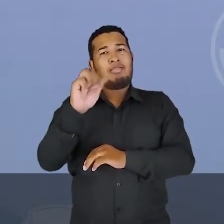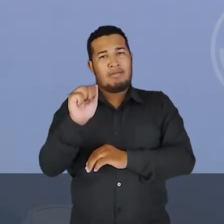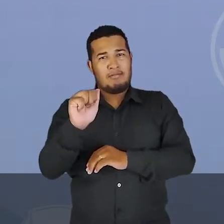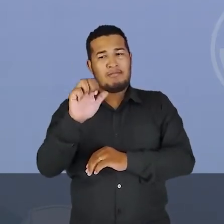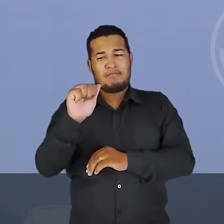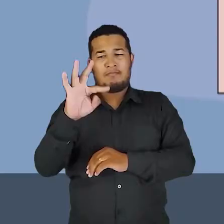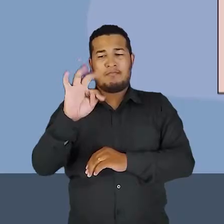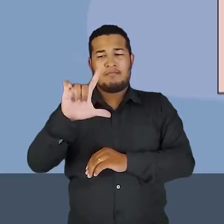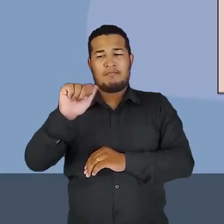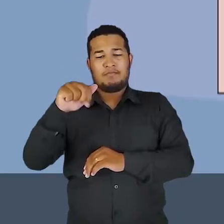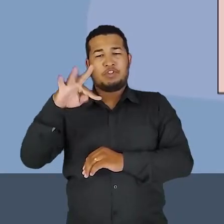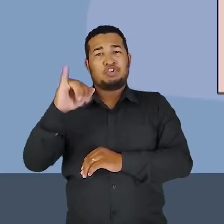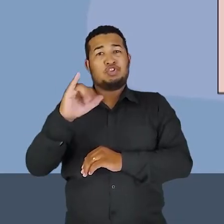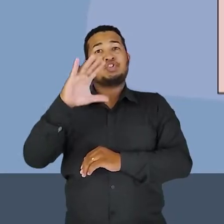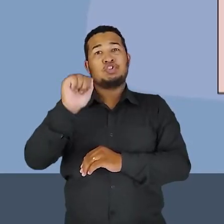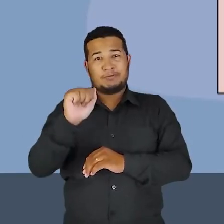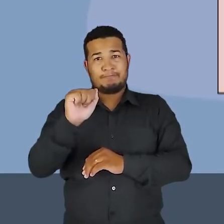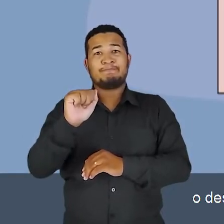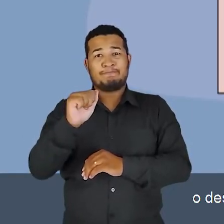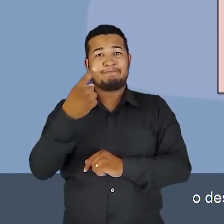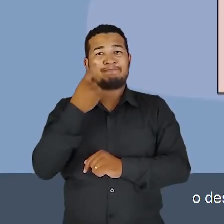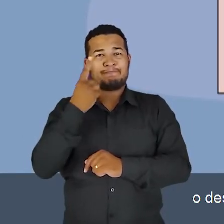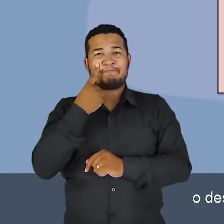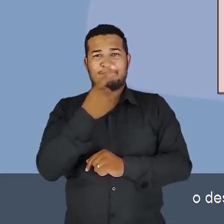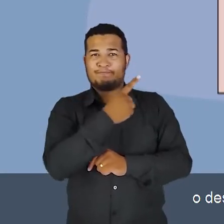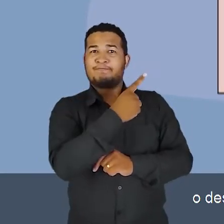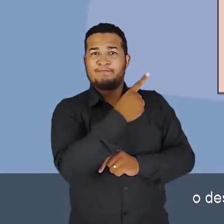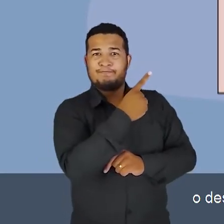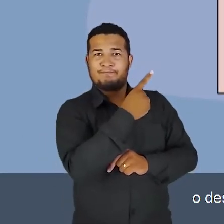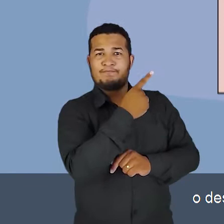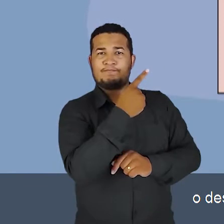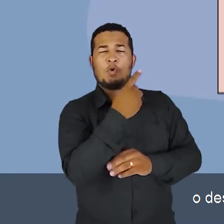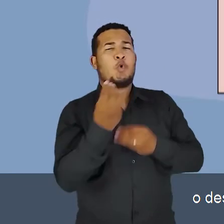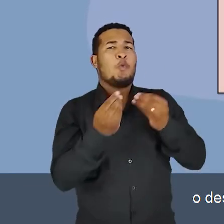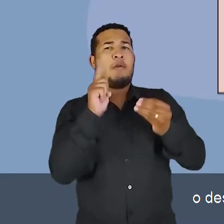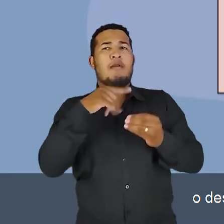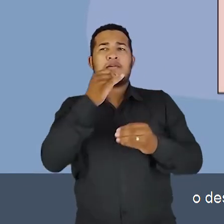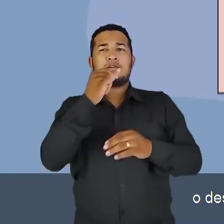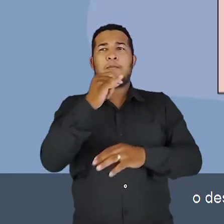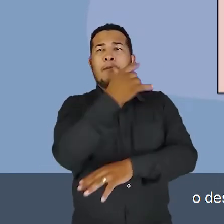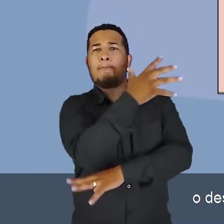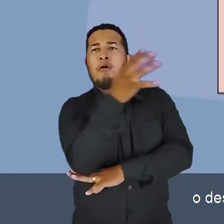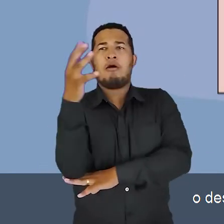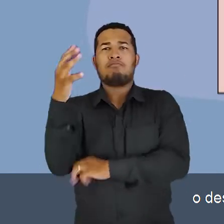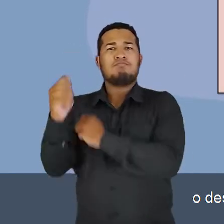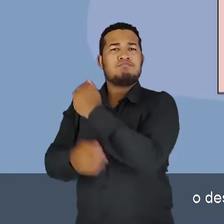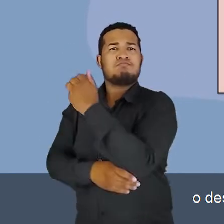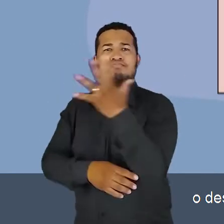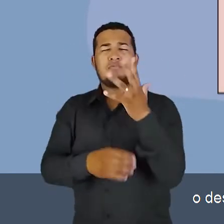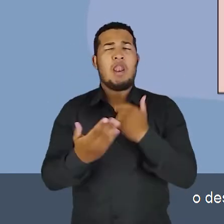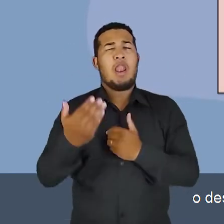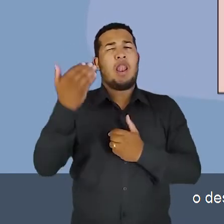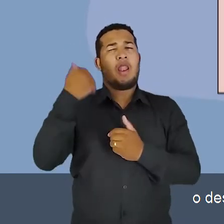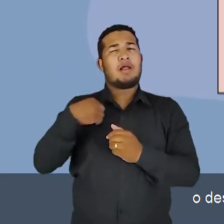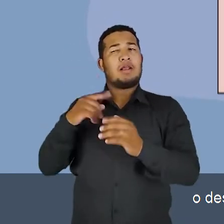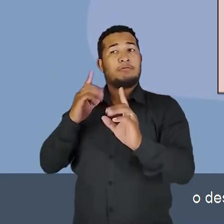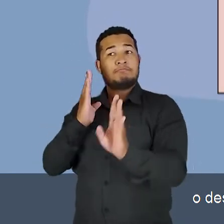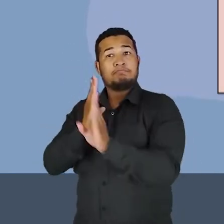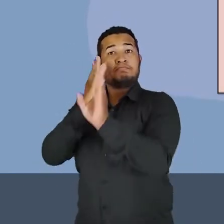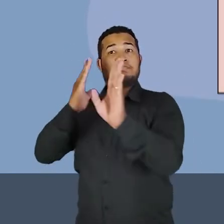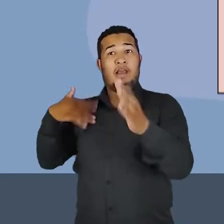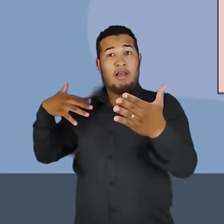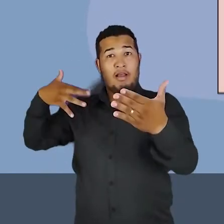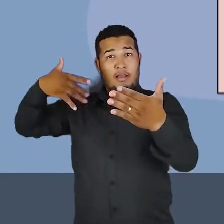Então, observe na imagem que você vai ter aí o desmatamento da Mata Atlântica desde a época do descobrimento até a época